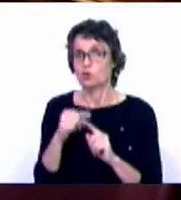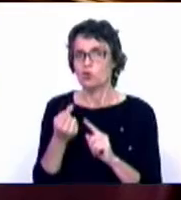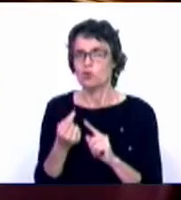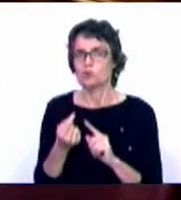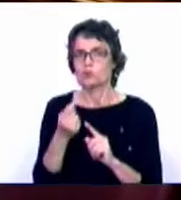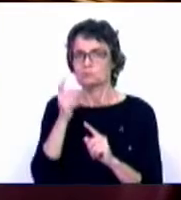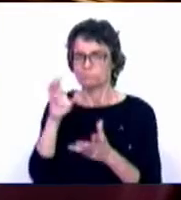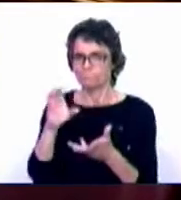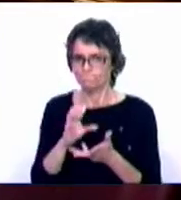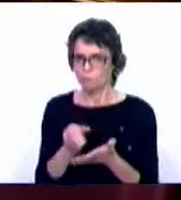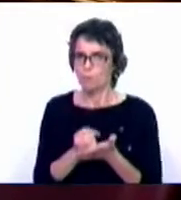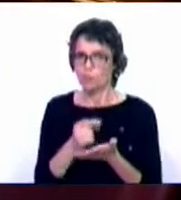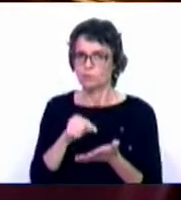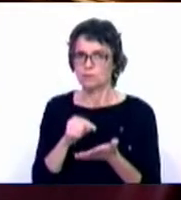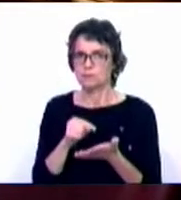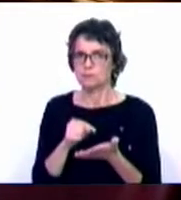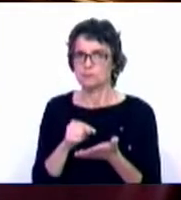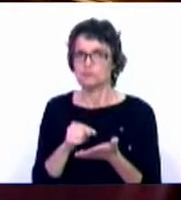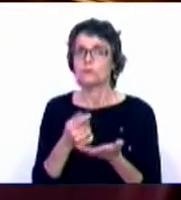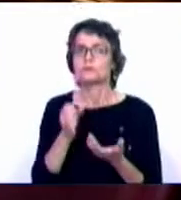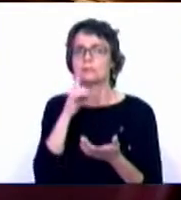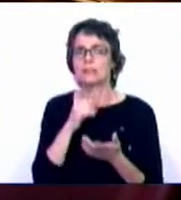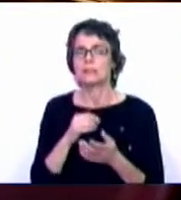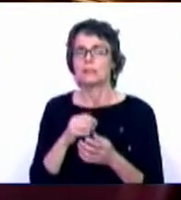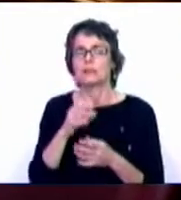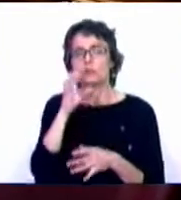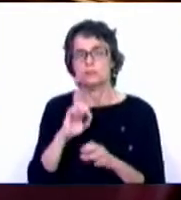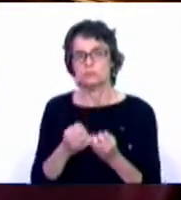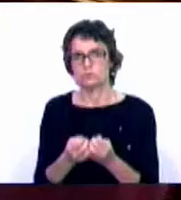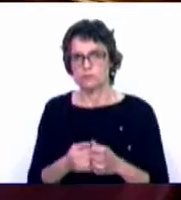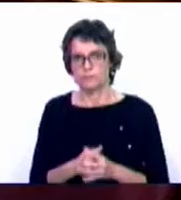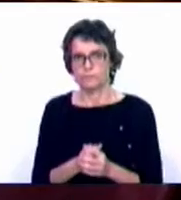mão bastante visível. Foi graças à mão do Estado Social.